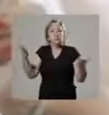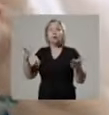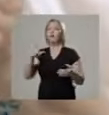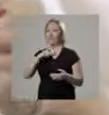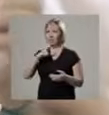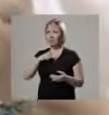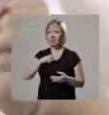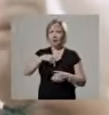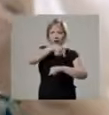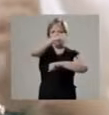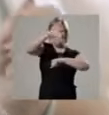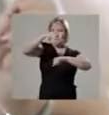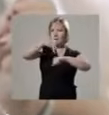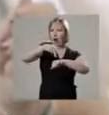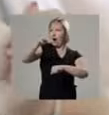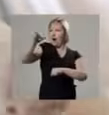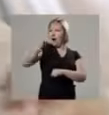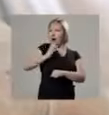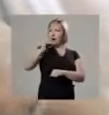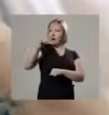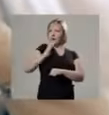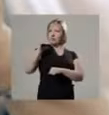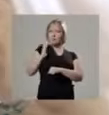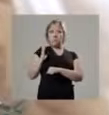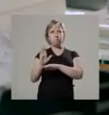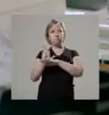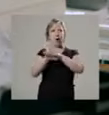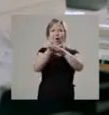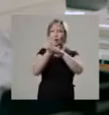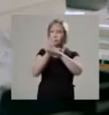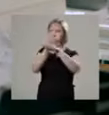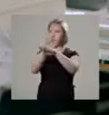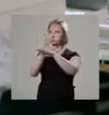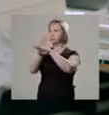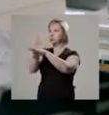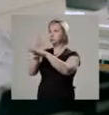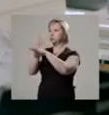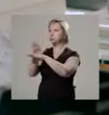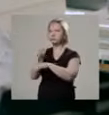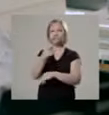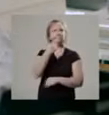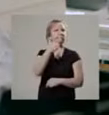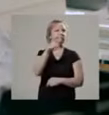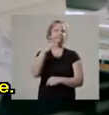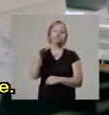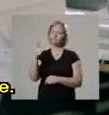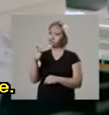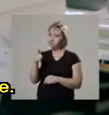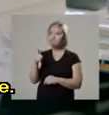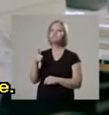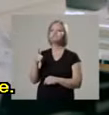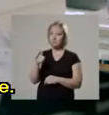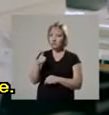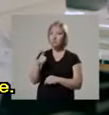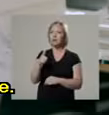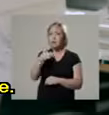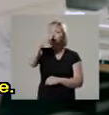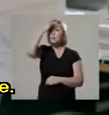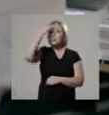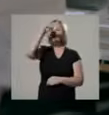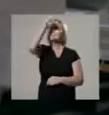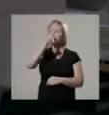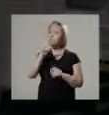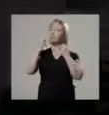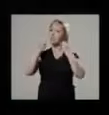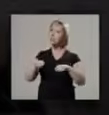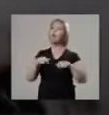é suficientemente rico para não aceitar a mão de obra da